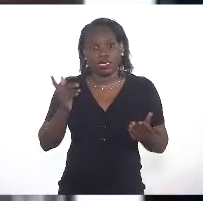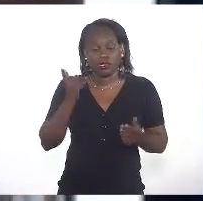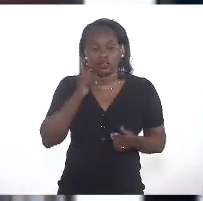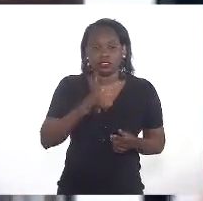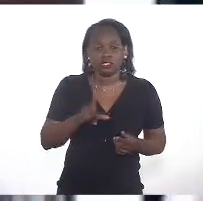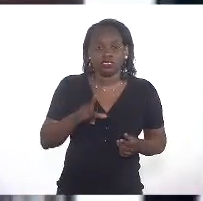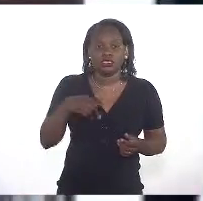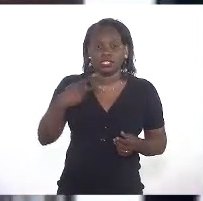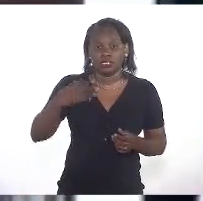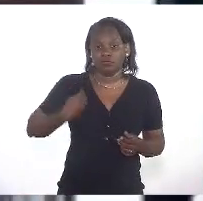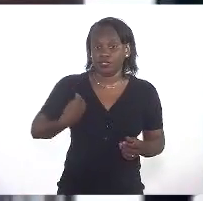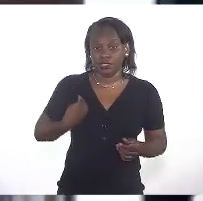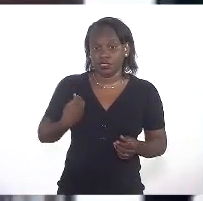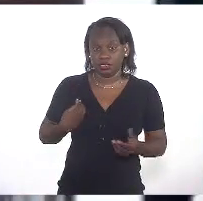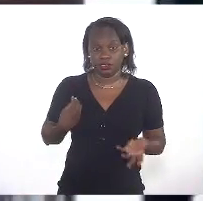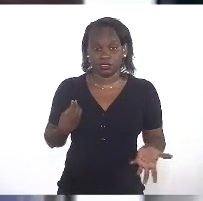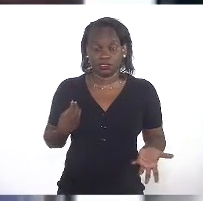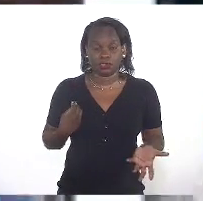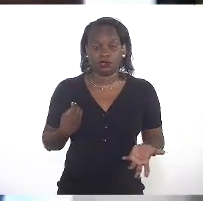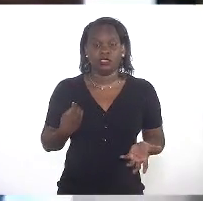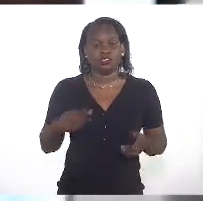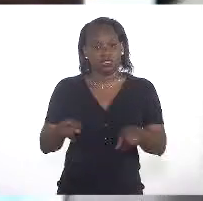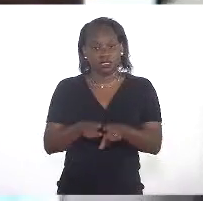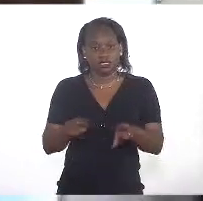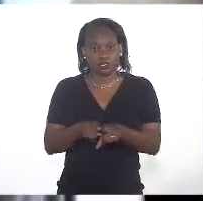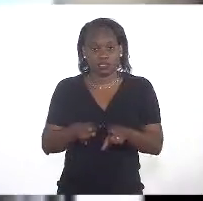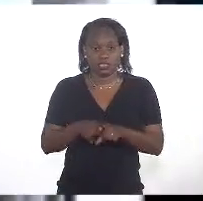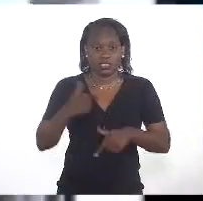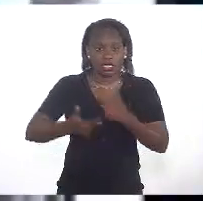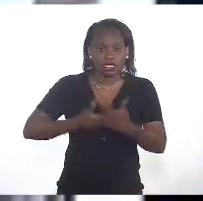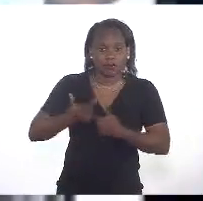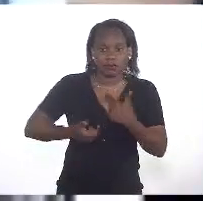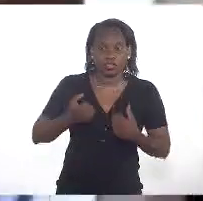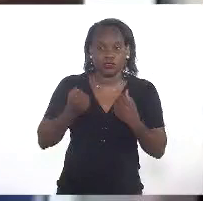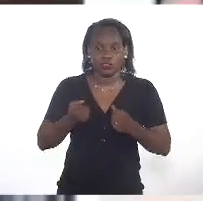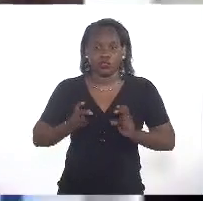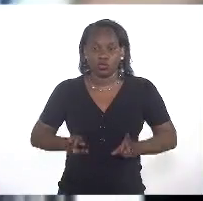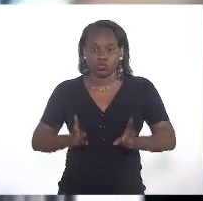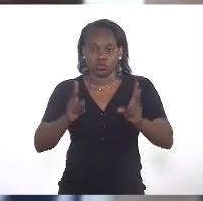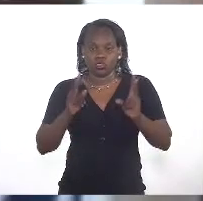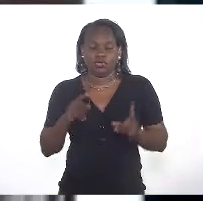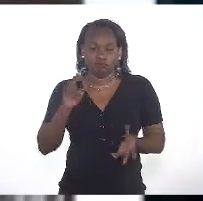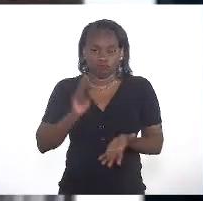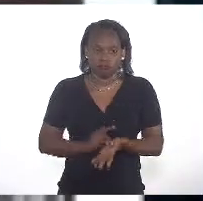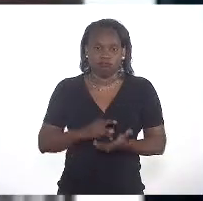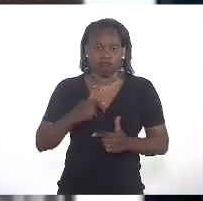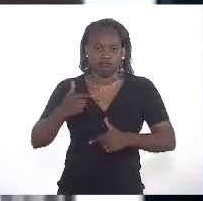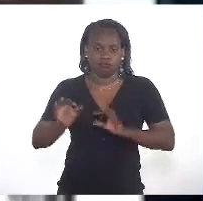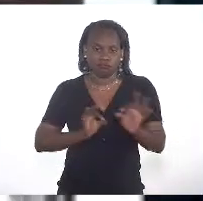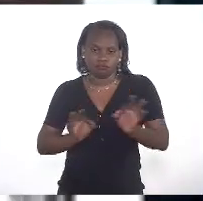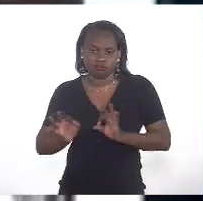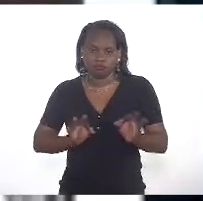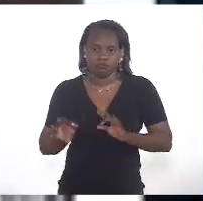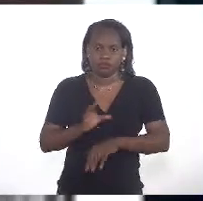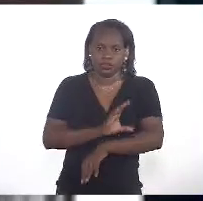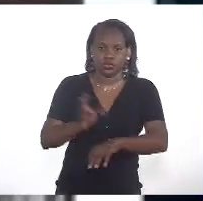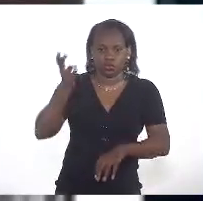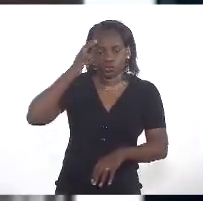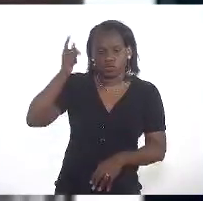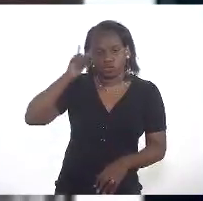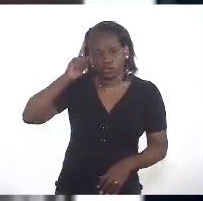garantir as suas vidas e a força de trabalho para continuar exatamente produzindo a cultura no dia a